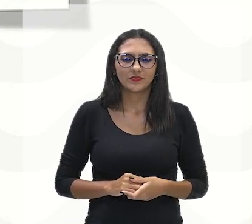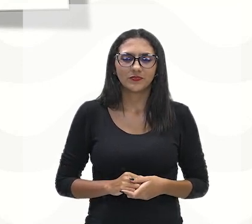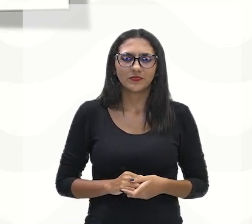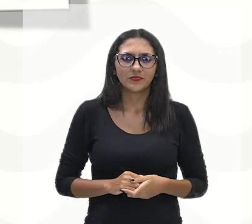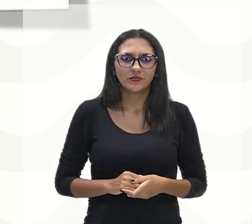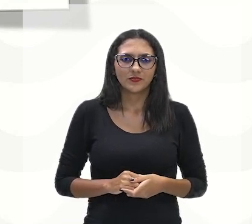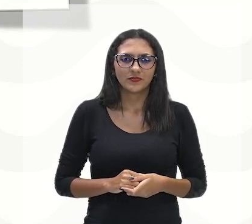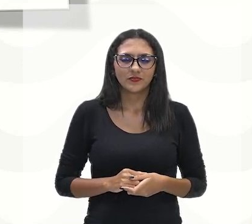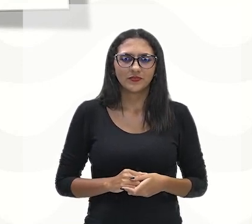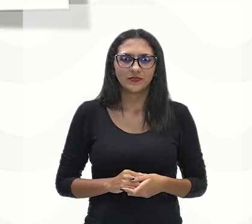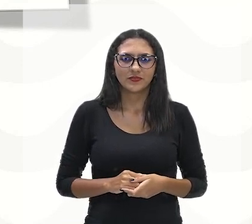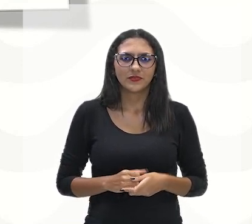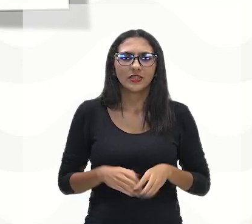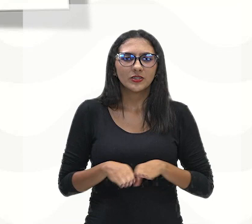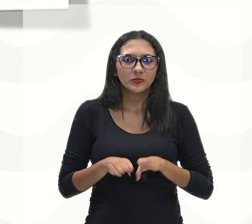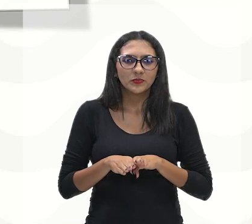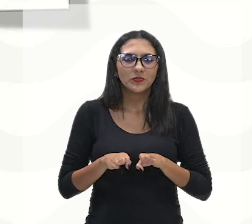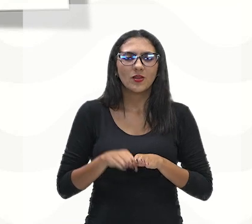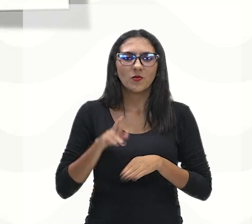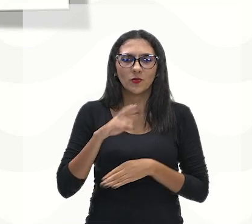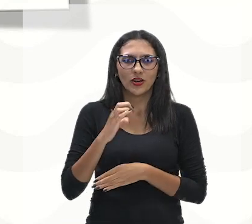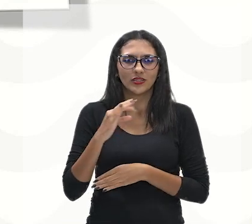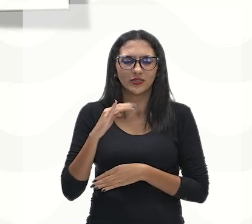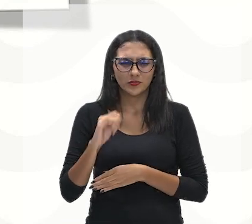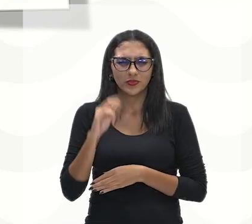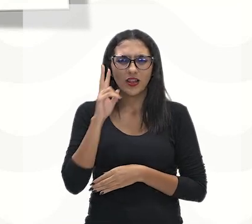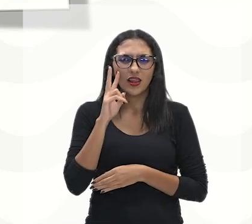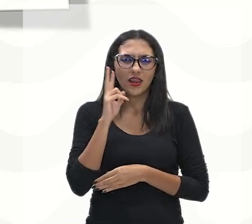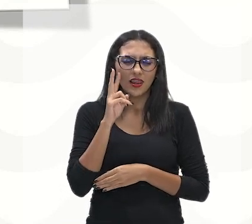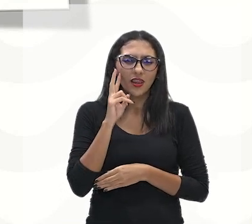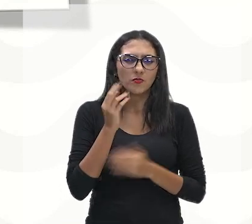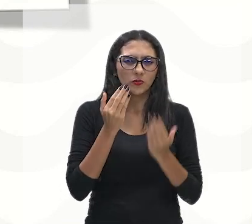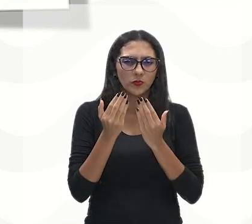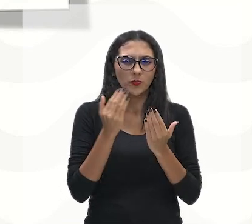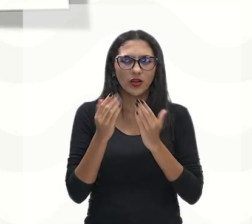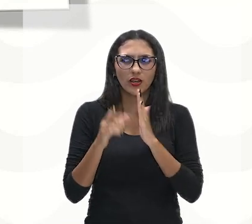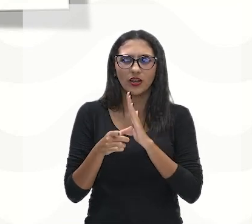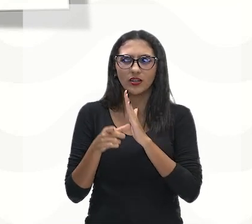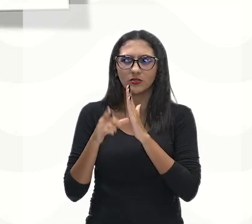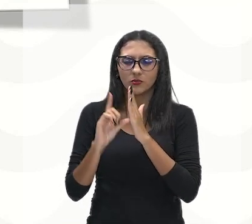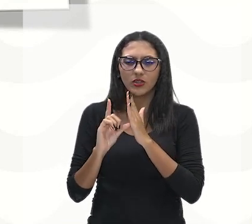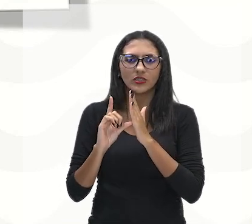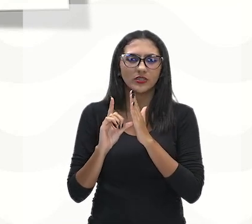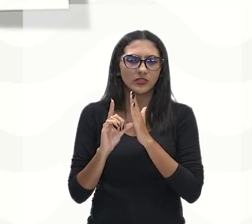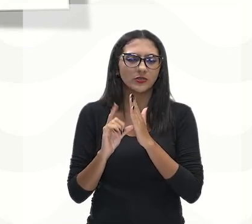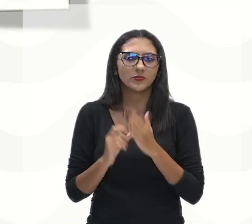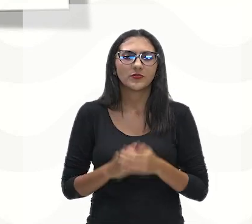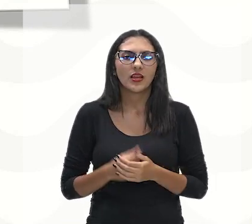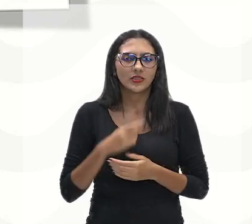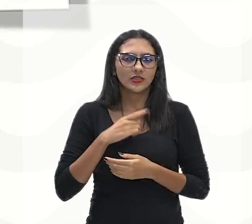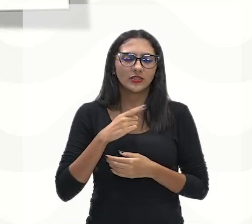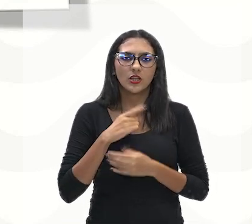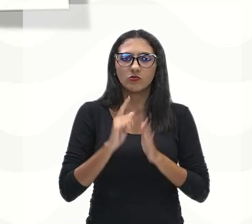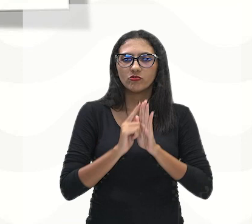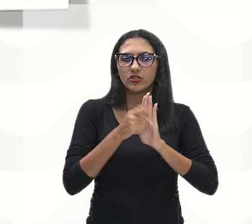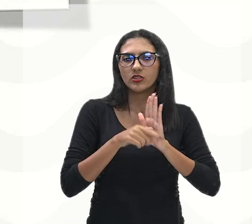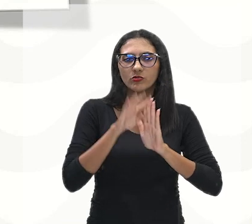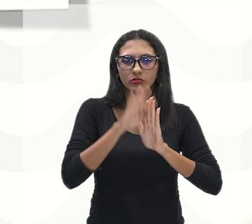da recipe, que estava ali também impressa num livro, né? É um gênero textual